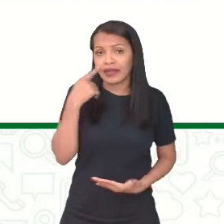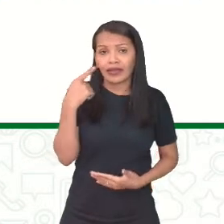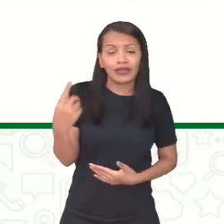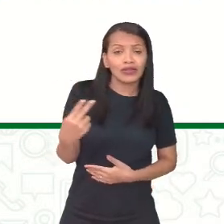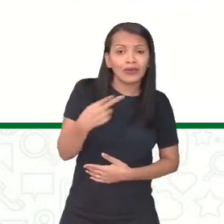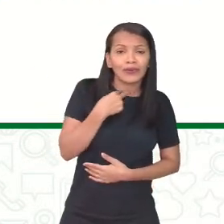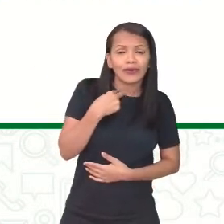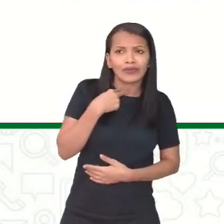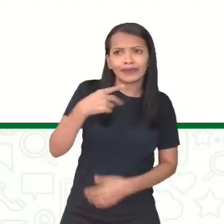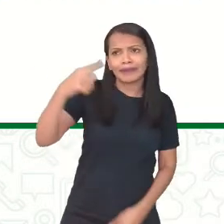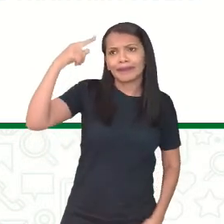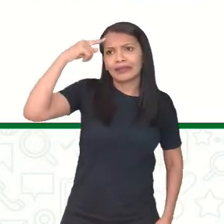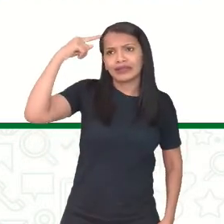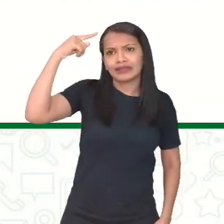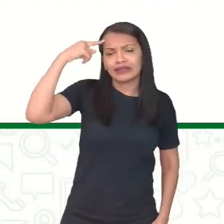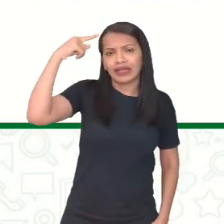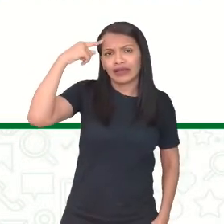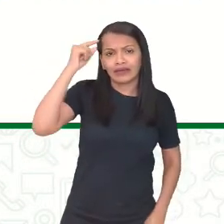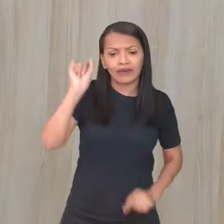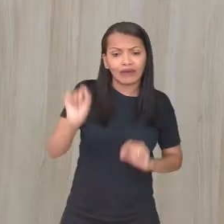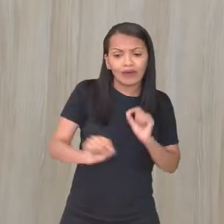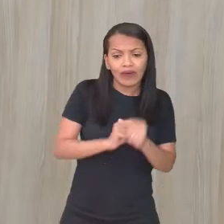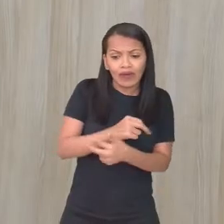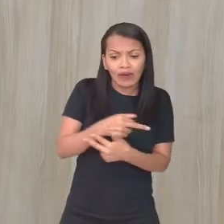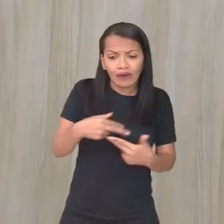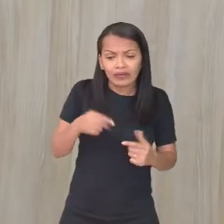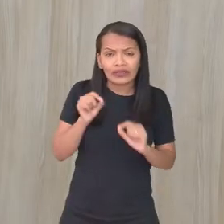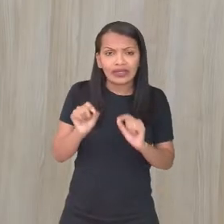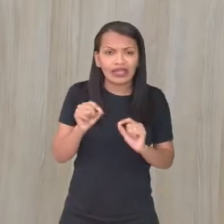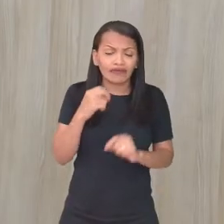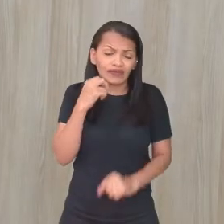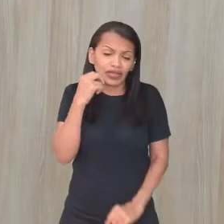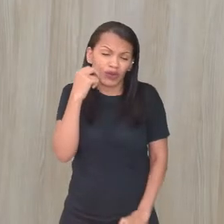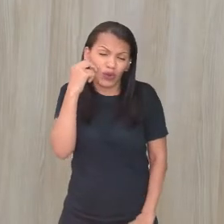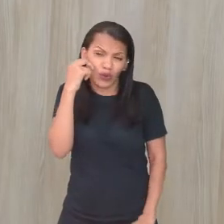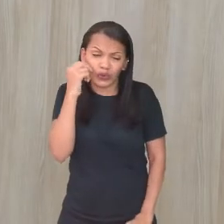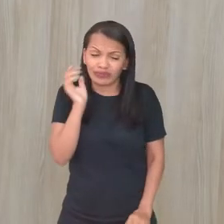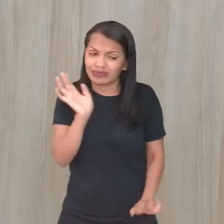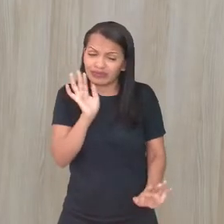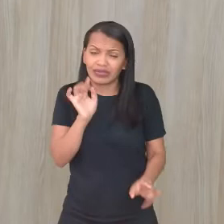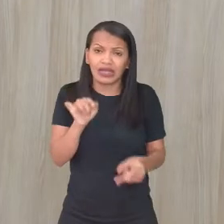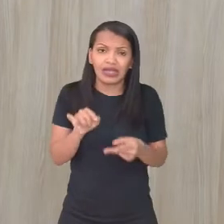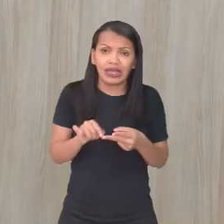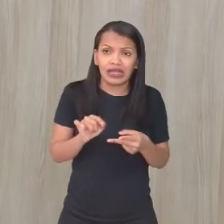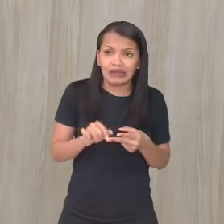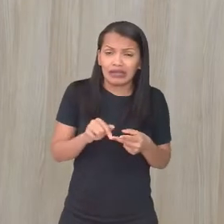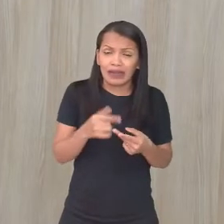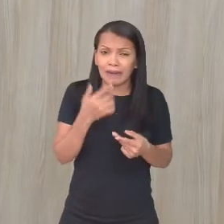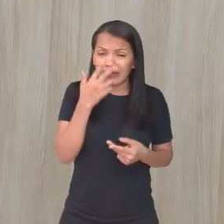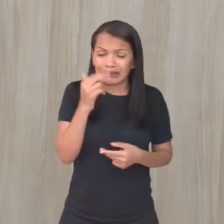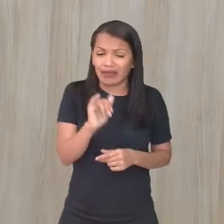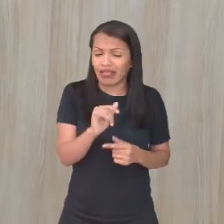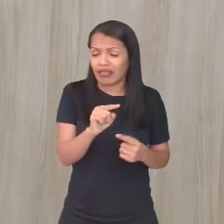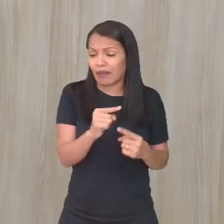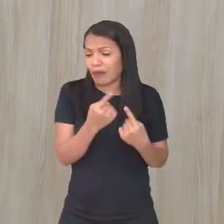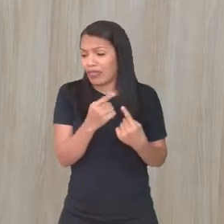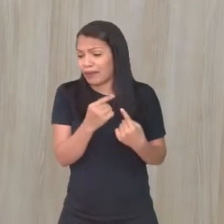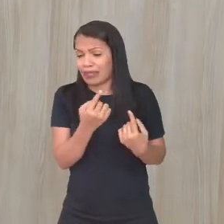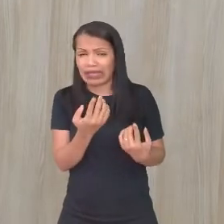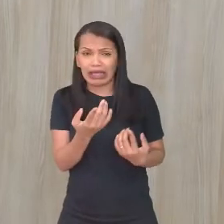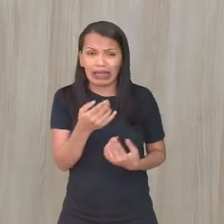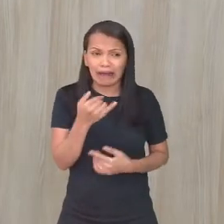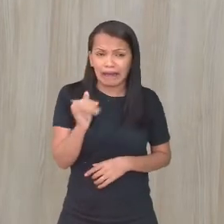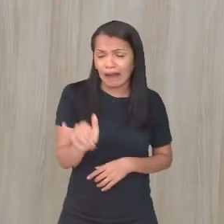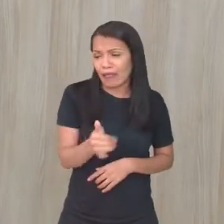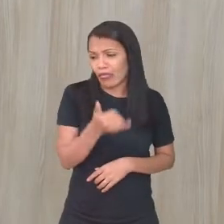pode pensar na sexualidade como algo que é vergonhoso ou como algo de uma forma de chacota. Não, é